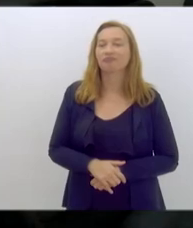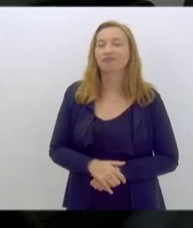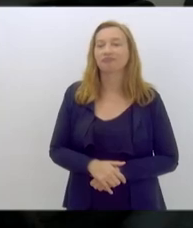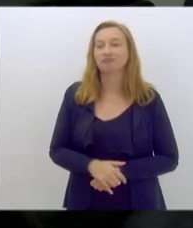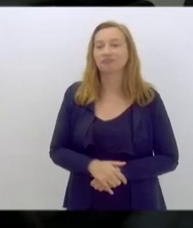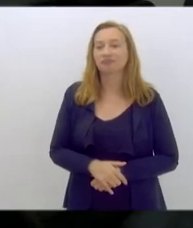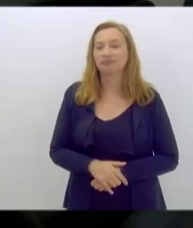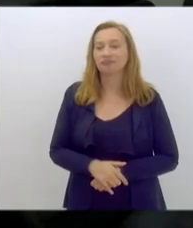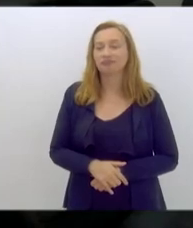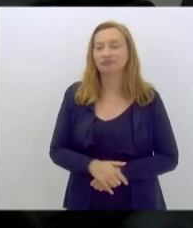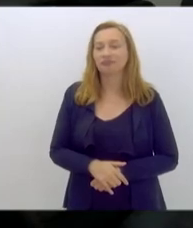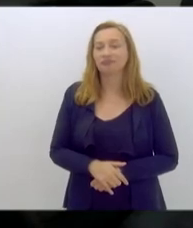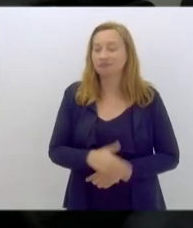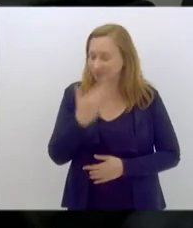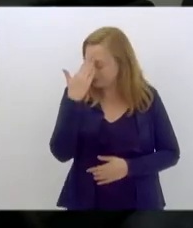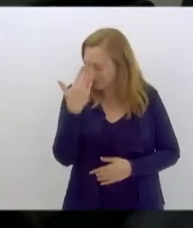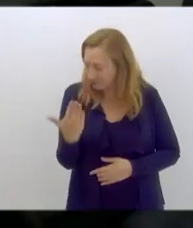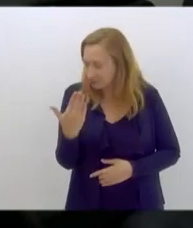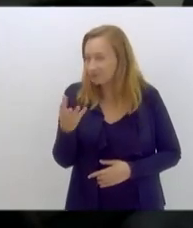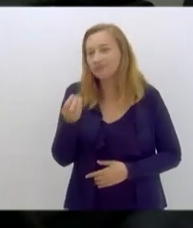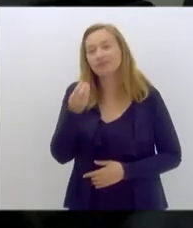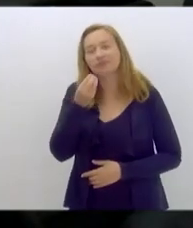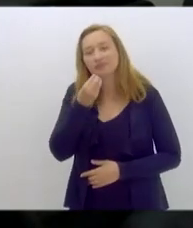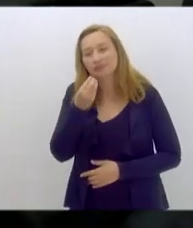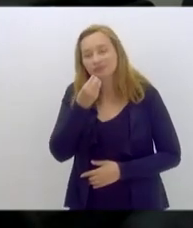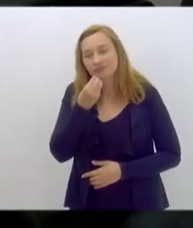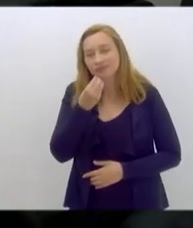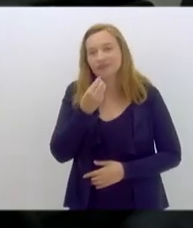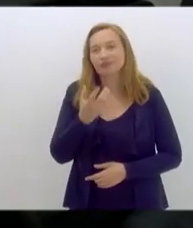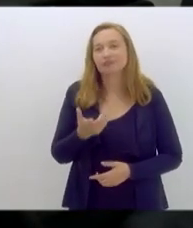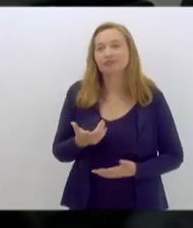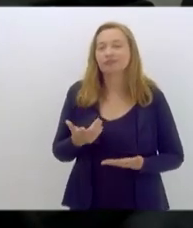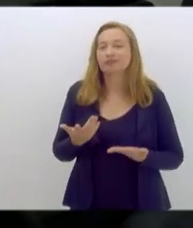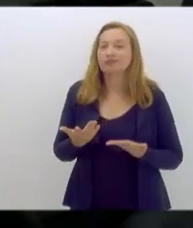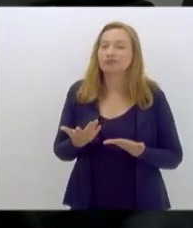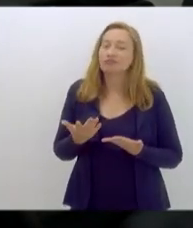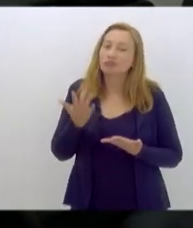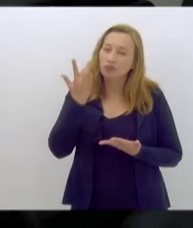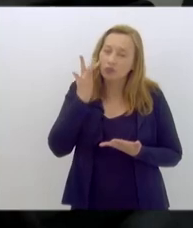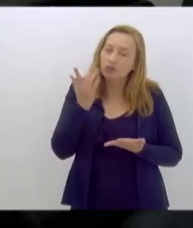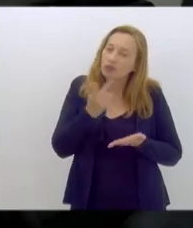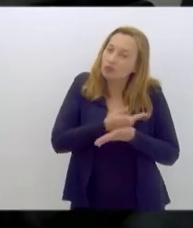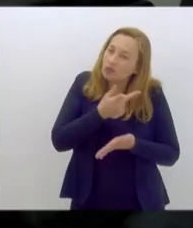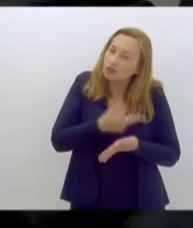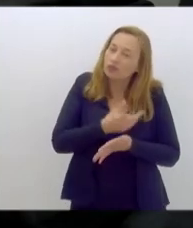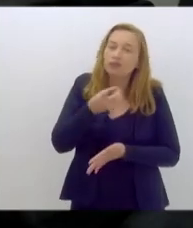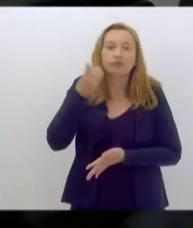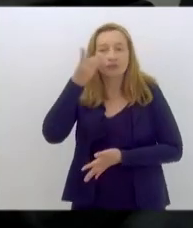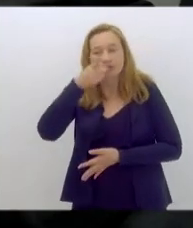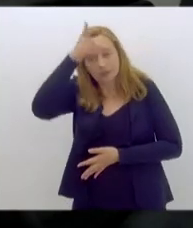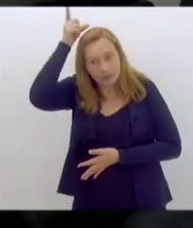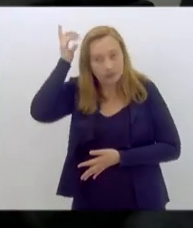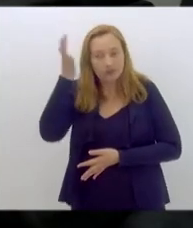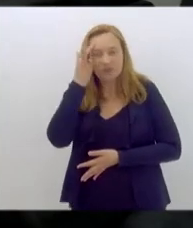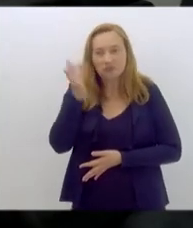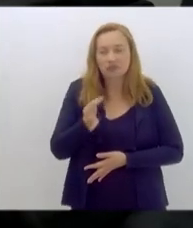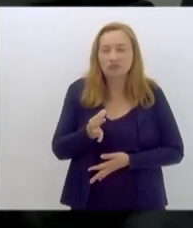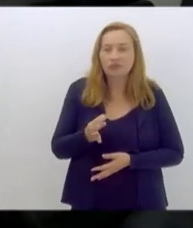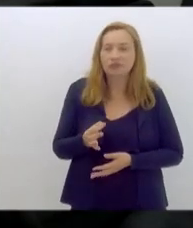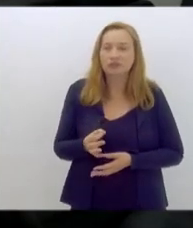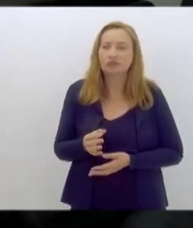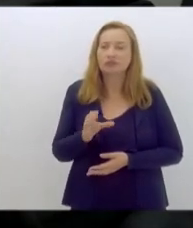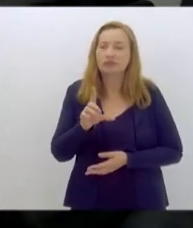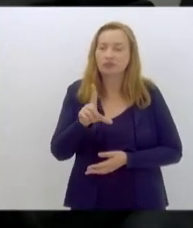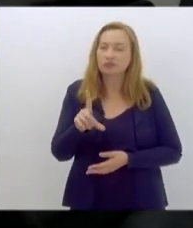queria agradecer a oportunidade eu talvez tenha cometido um erro Deputado Luiz Paulo eu não sei a questão